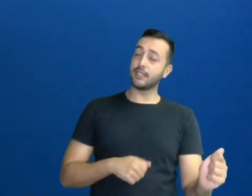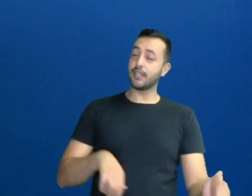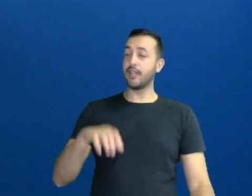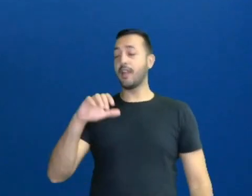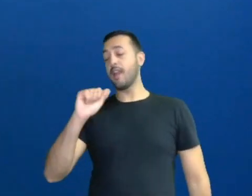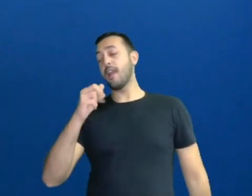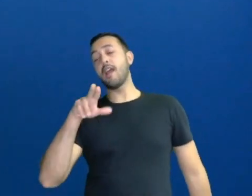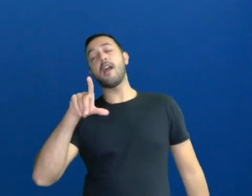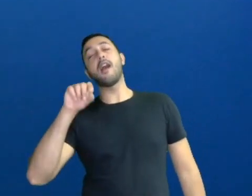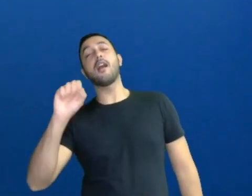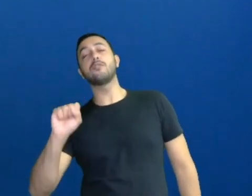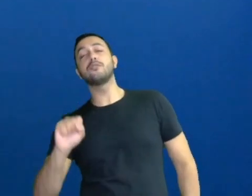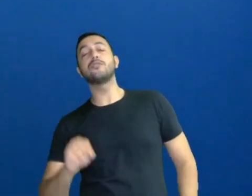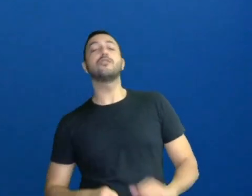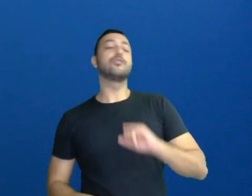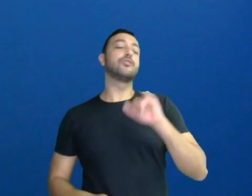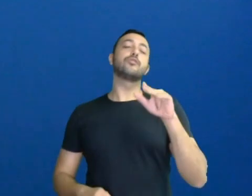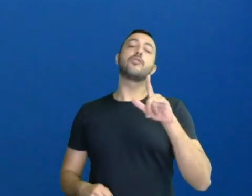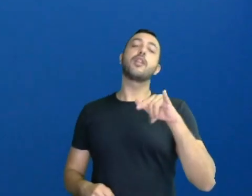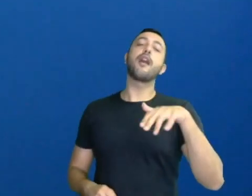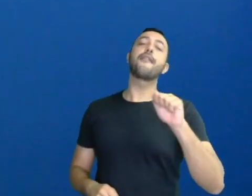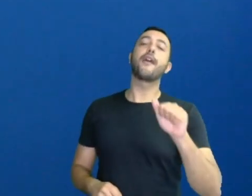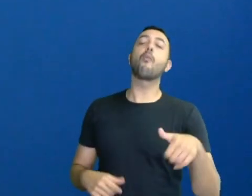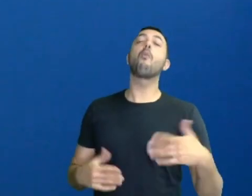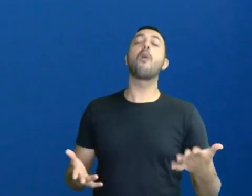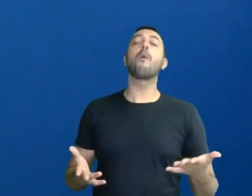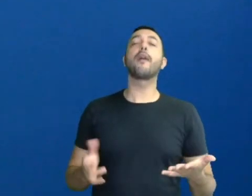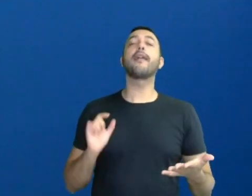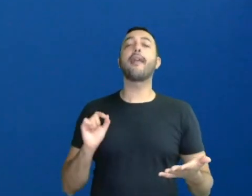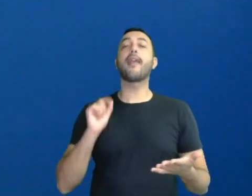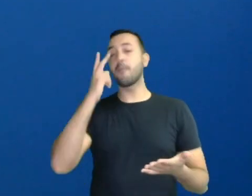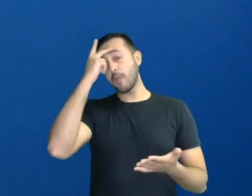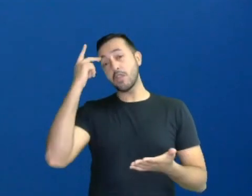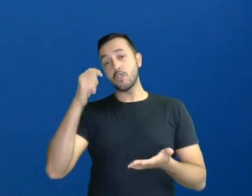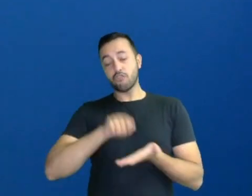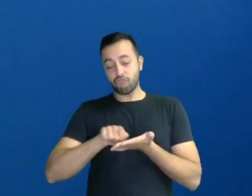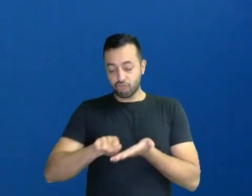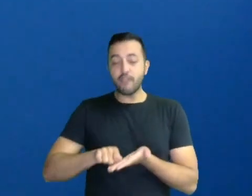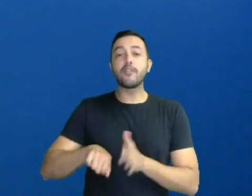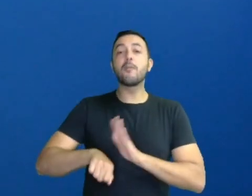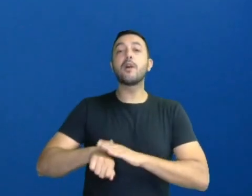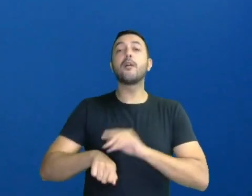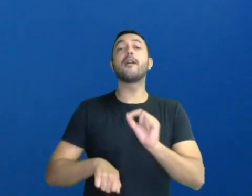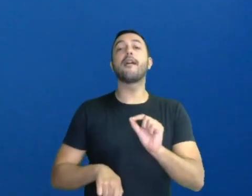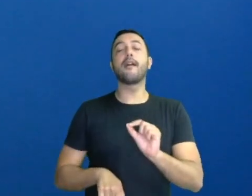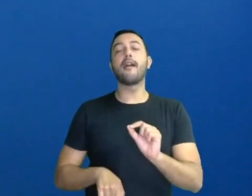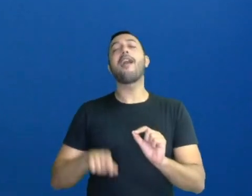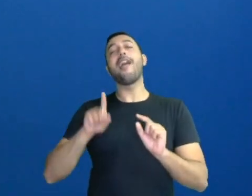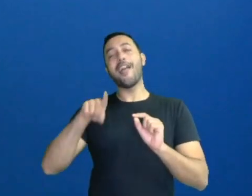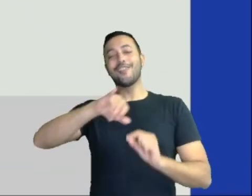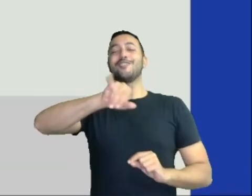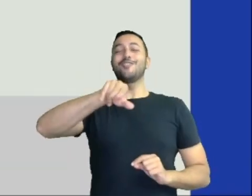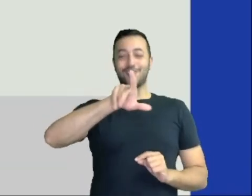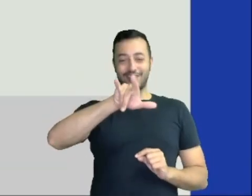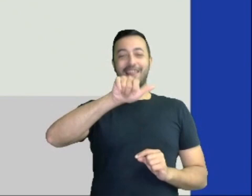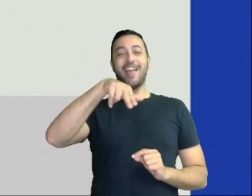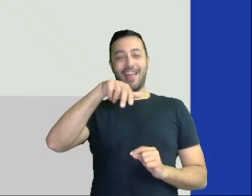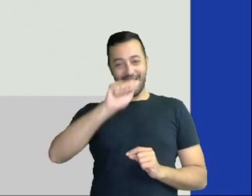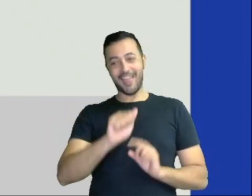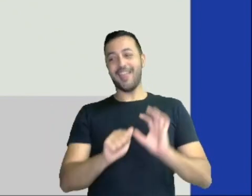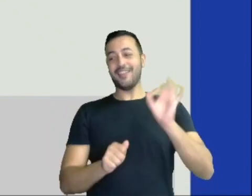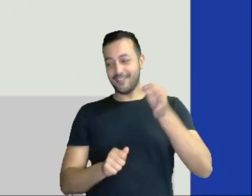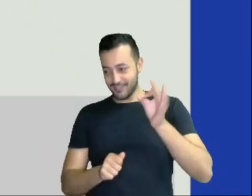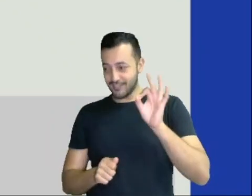Carlos ou Juliana quem foi que mandou esse bilhete criança né Oi Juliana isso